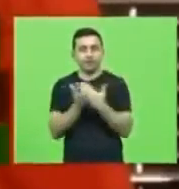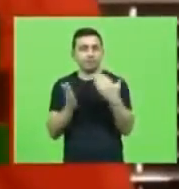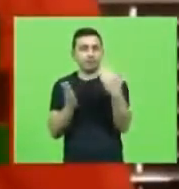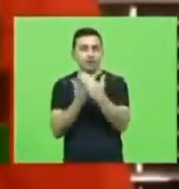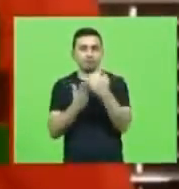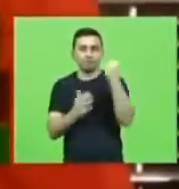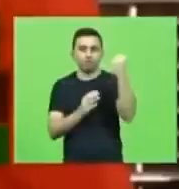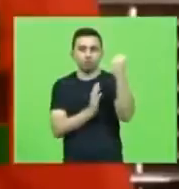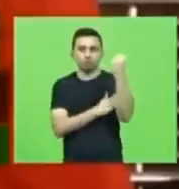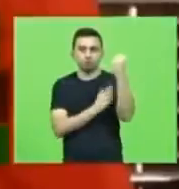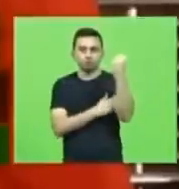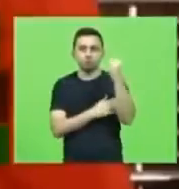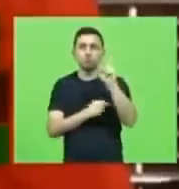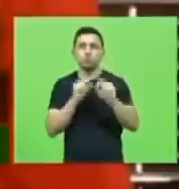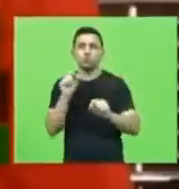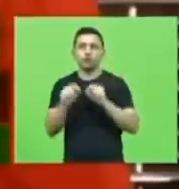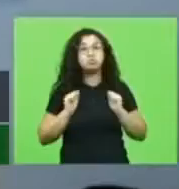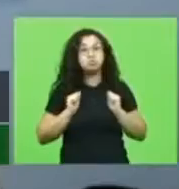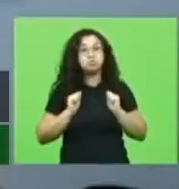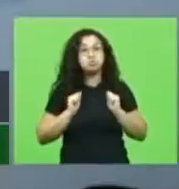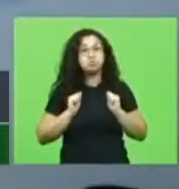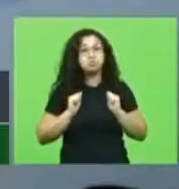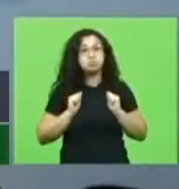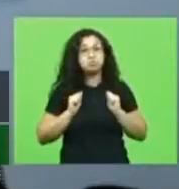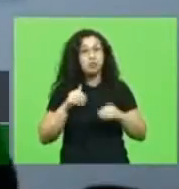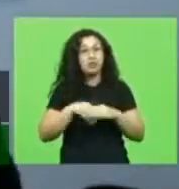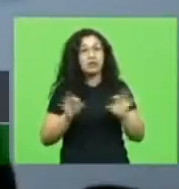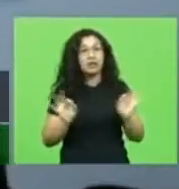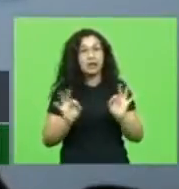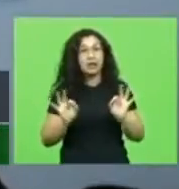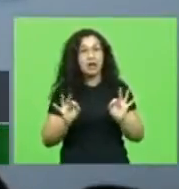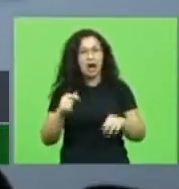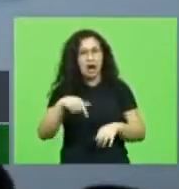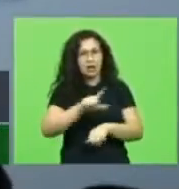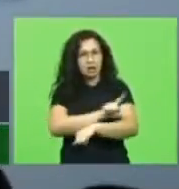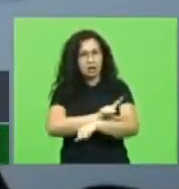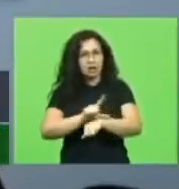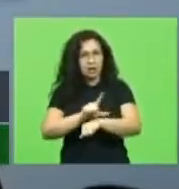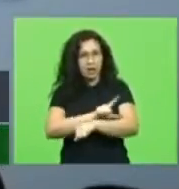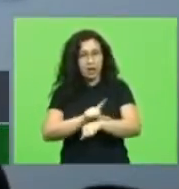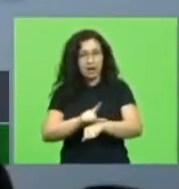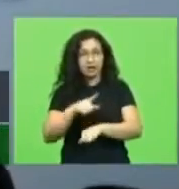é do voto. Nós tivemos aqui em Lages